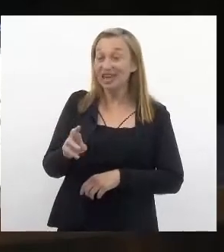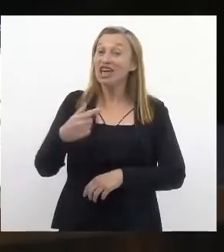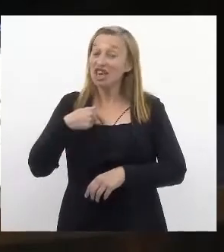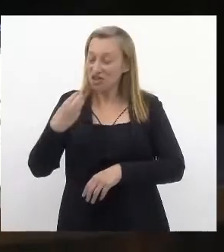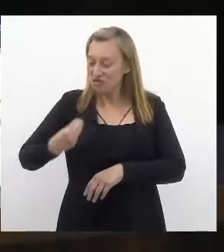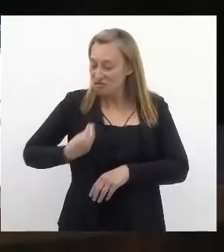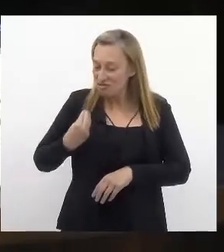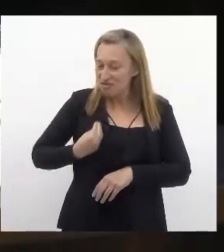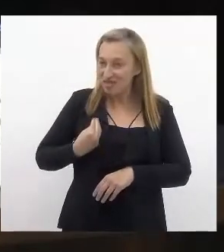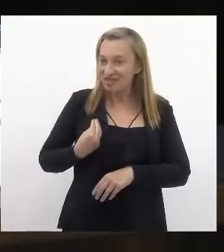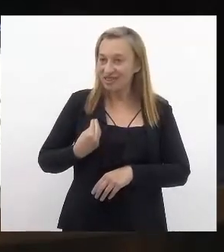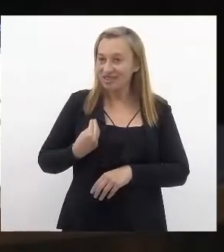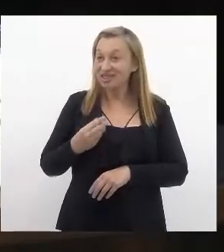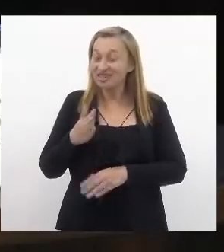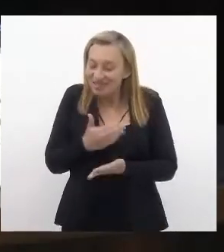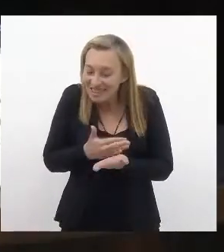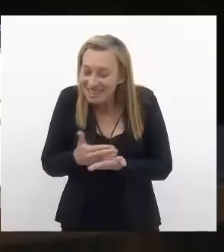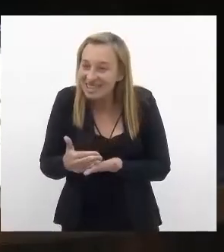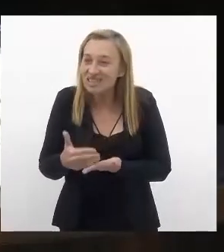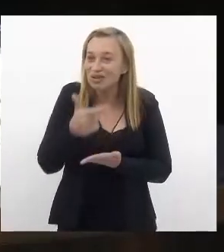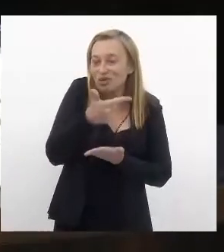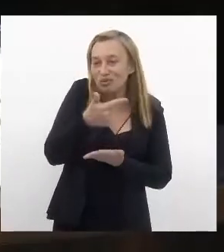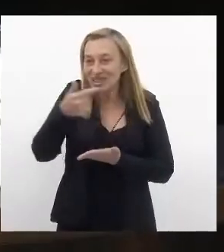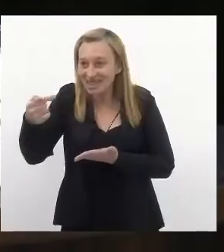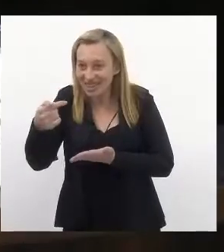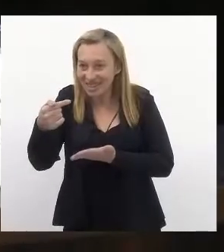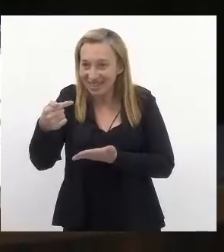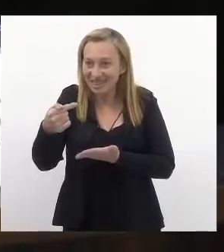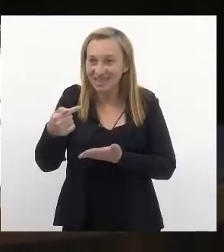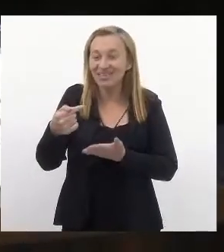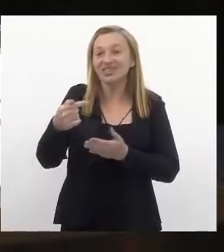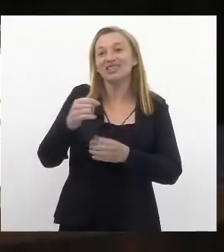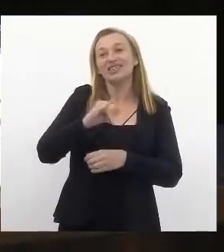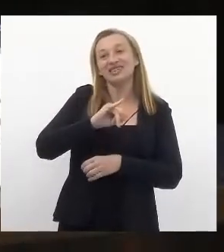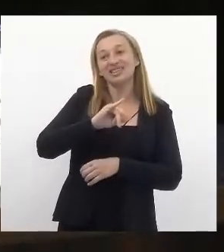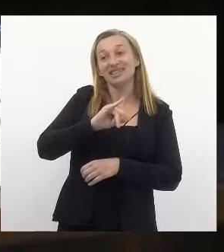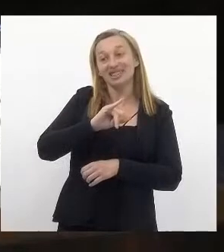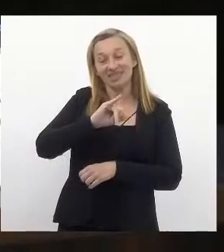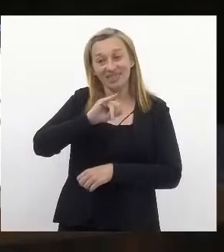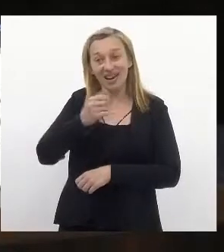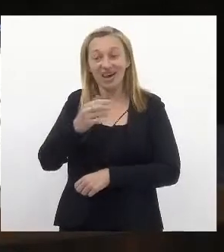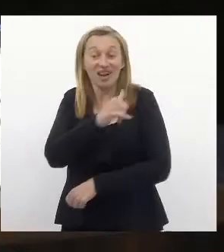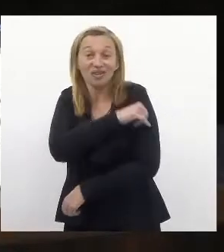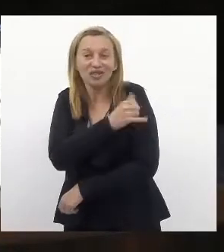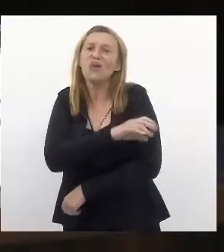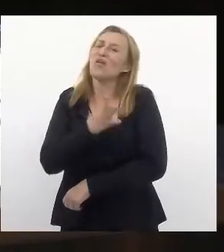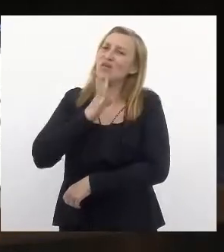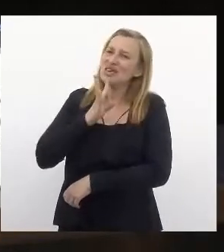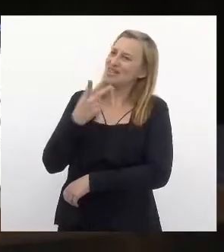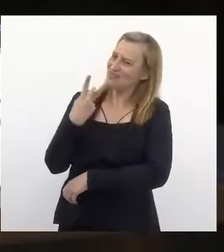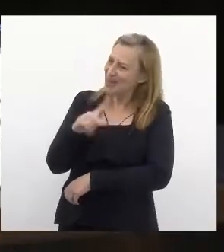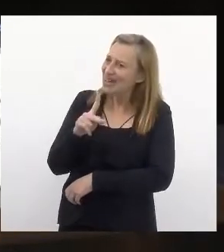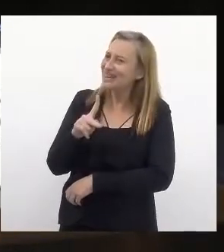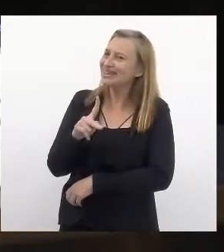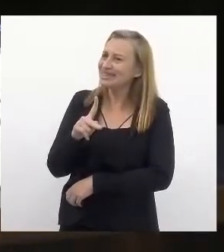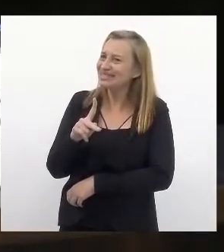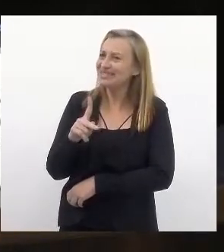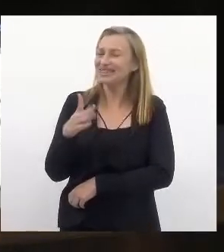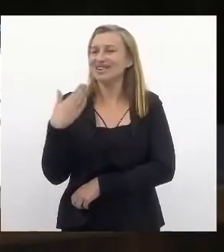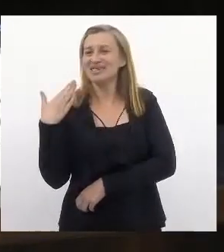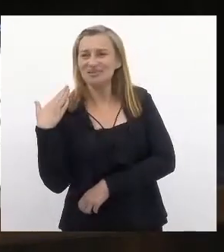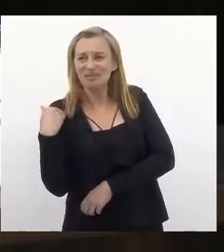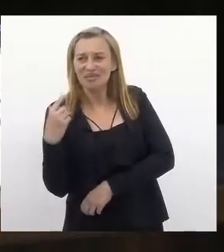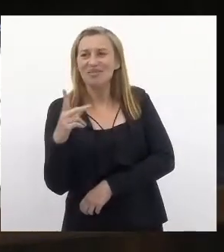com ele desde a chegada, 2017, ao Rio de Janeiro, e consegui conhecer muito bem o lado pessoal, o